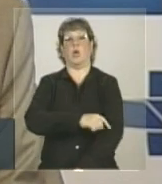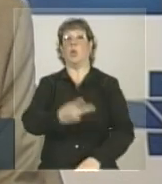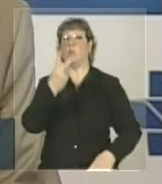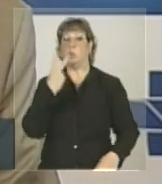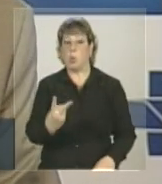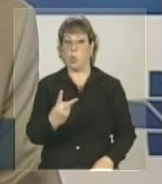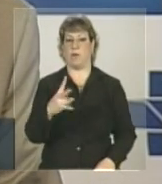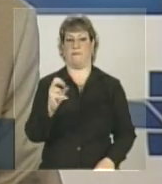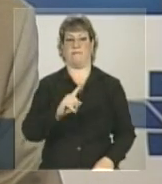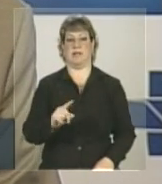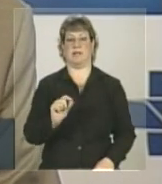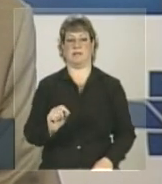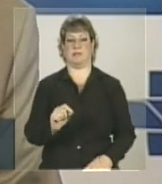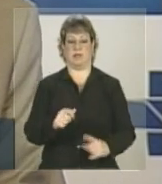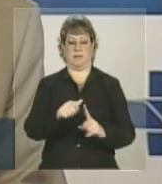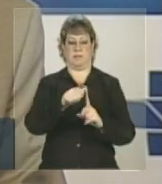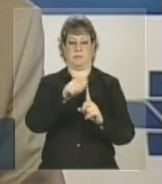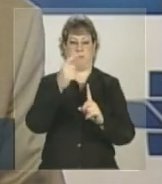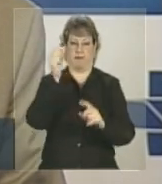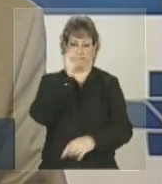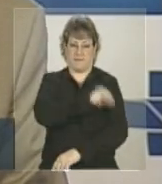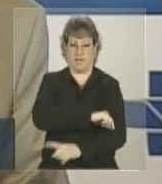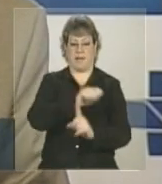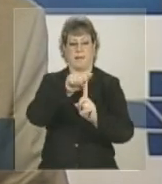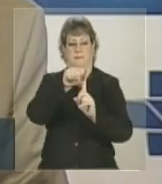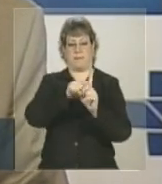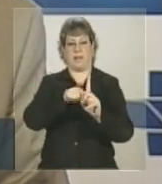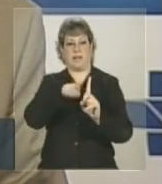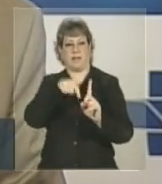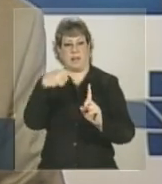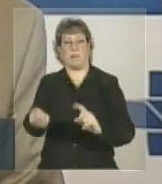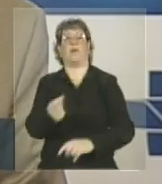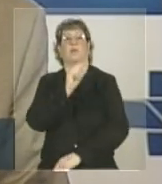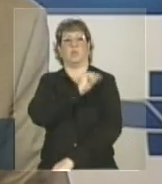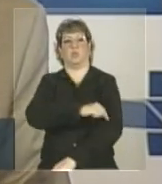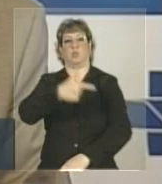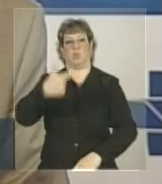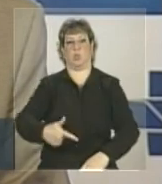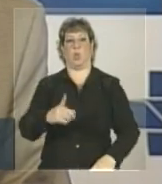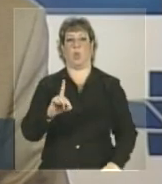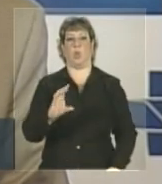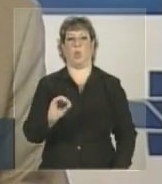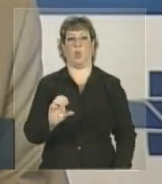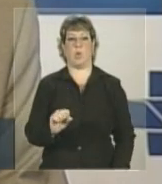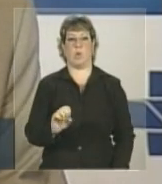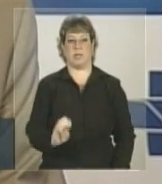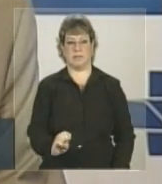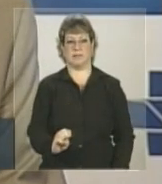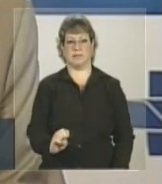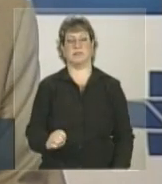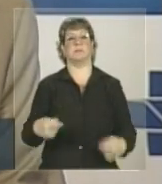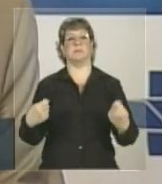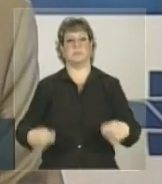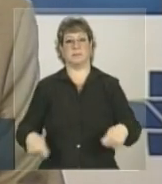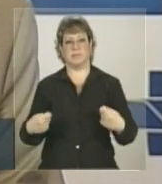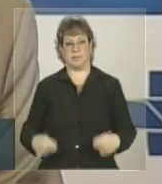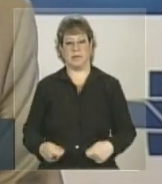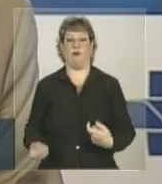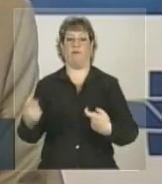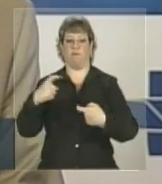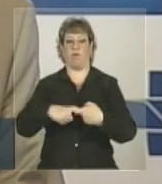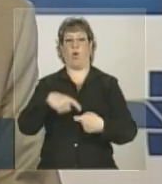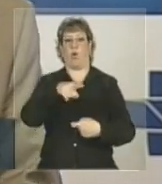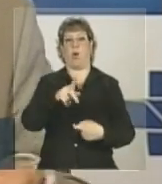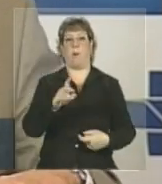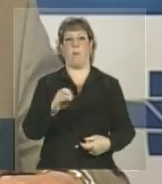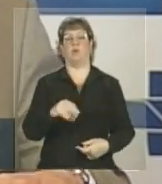duas vezes, né, com 30 dias de intervalo. Então, toma a primeira agora, durante o período da campanha, depois, 30 dias depois, volta ao